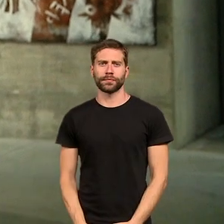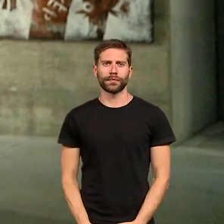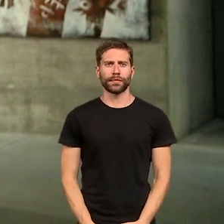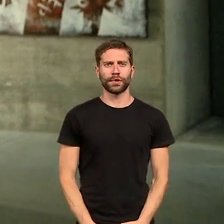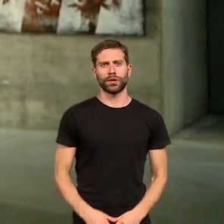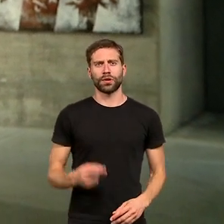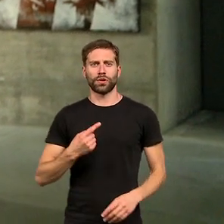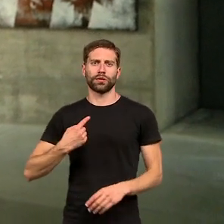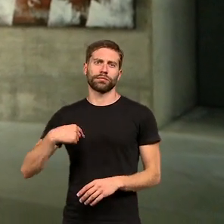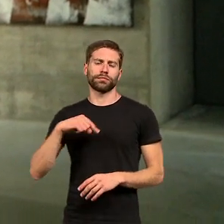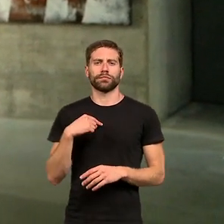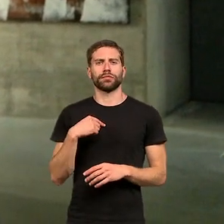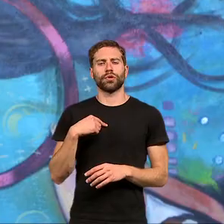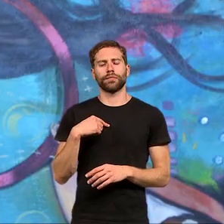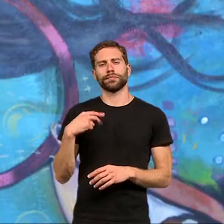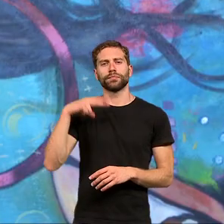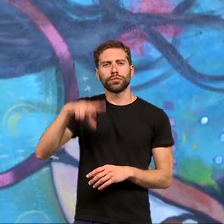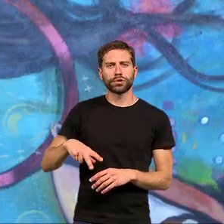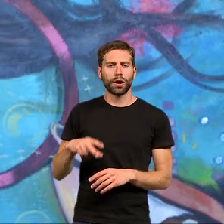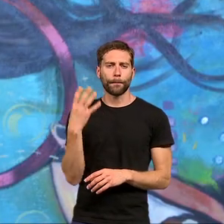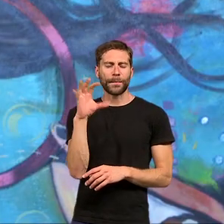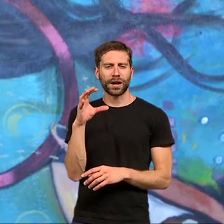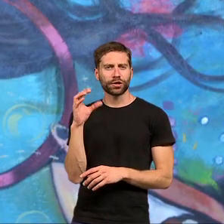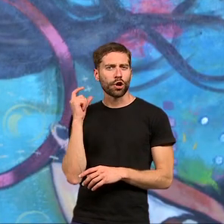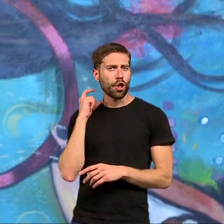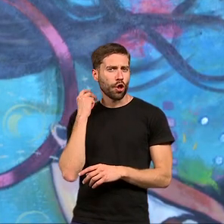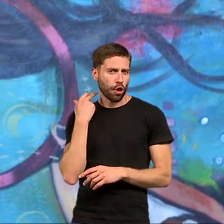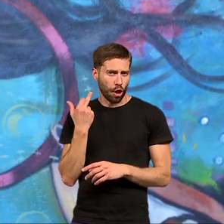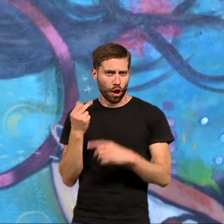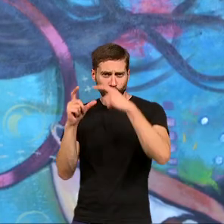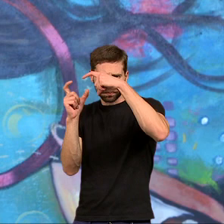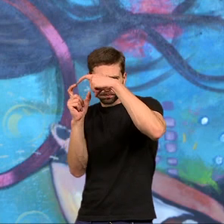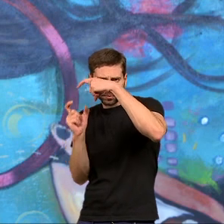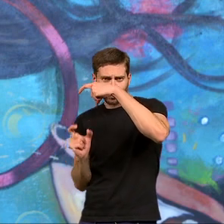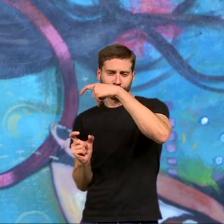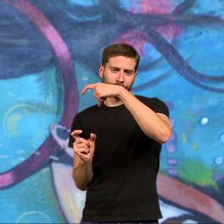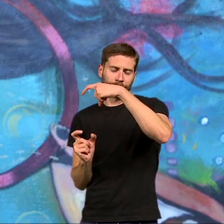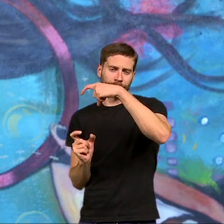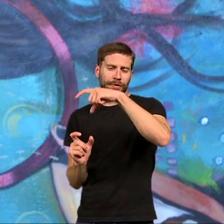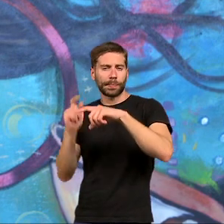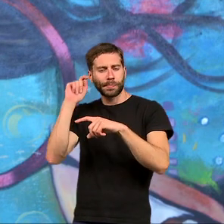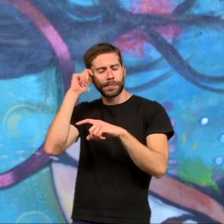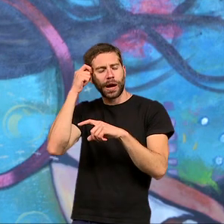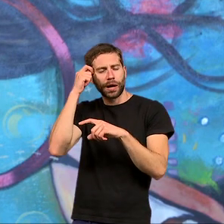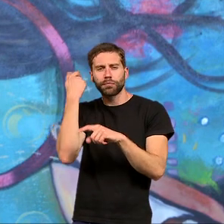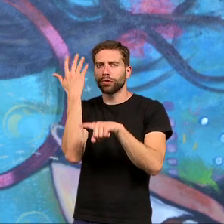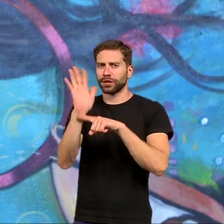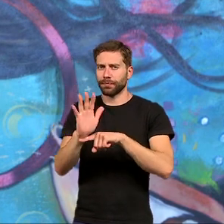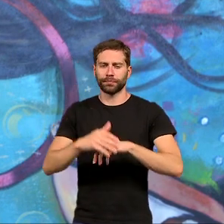Vivemos num mercado muito pequeno, somos um país muito pequeno e consequência disso é, por